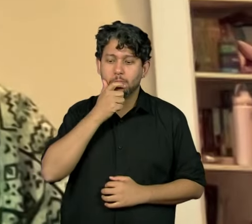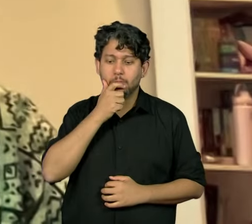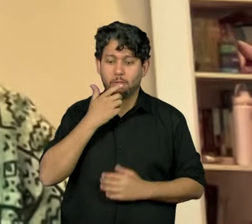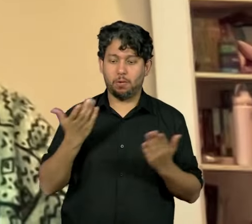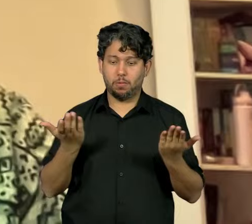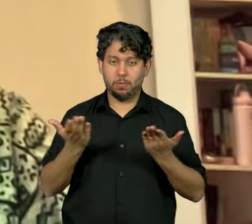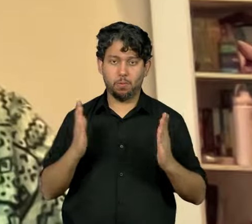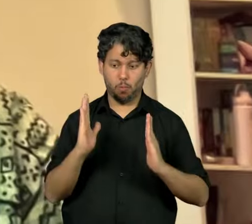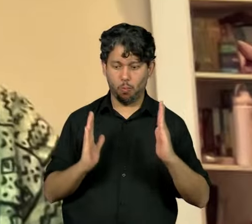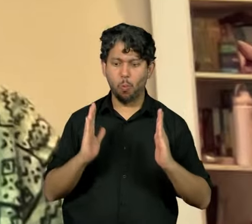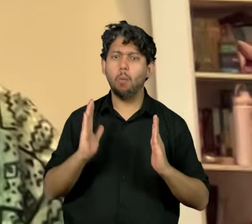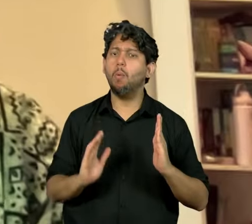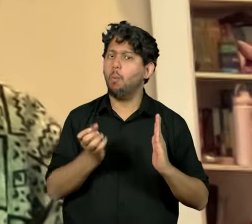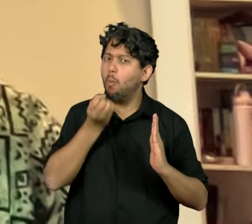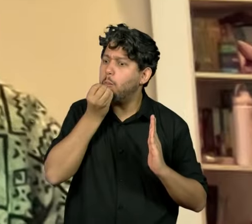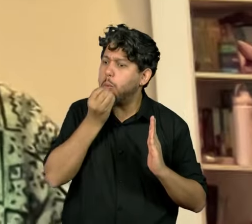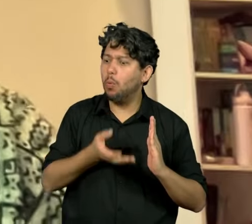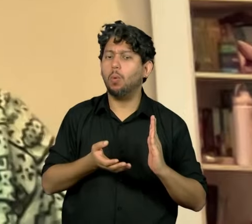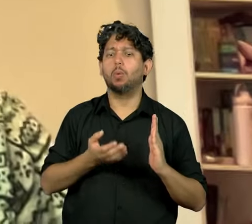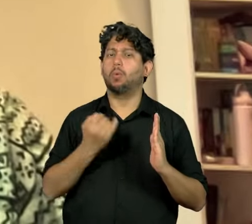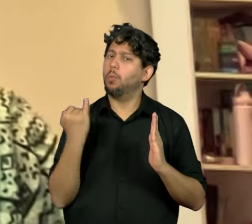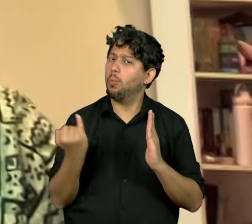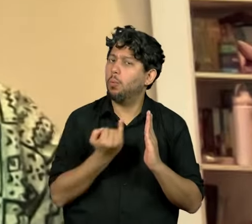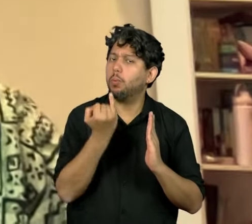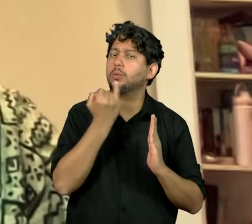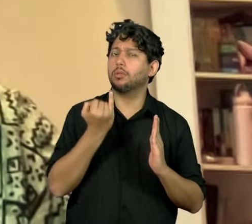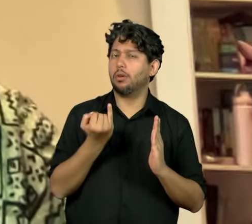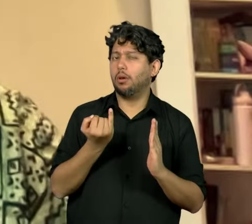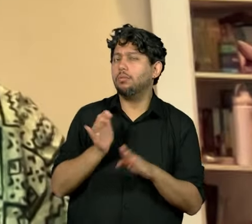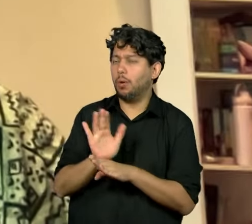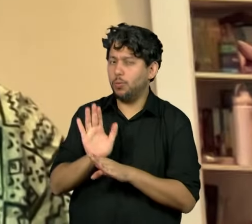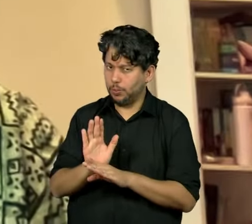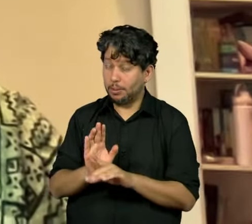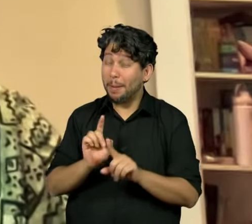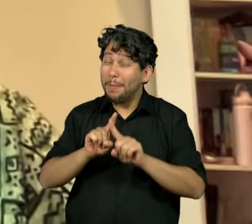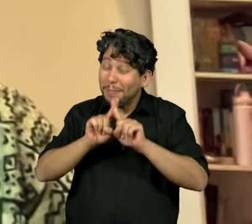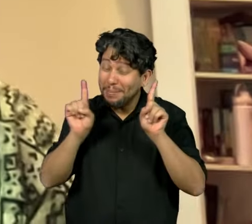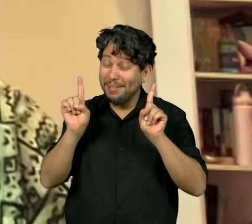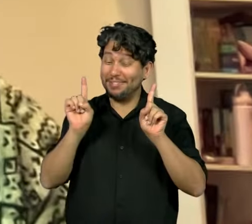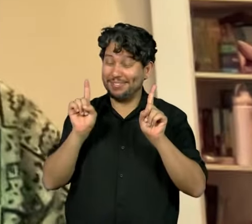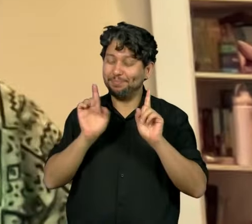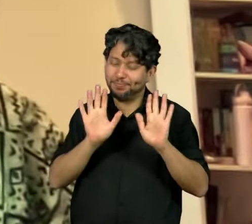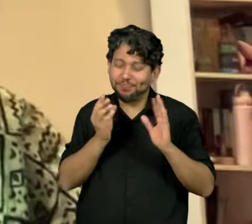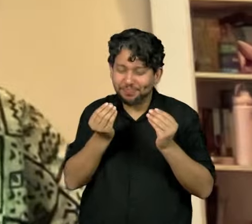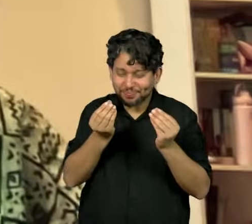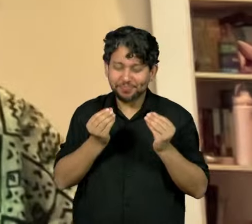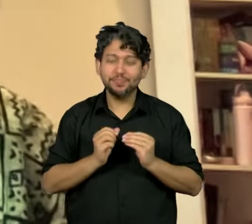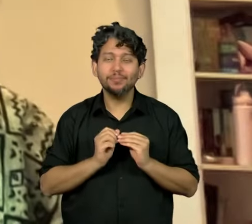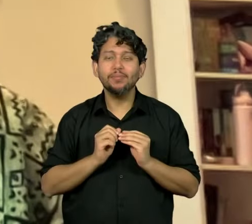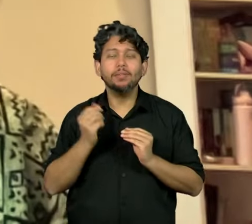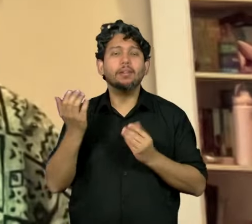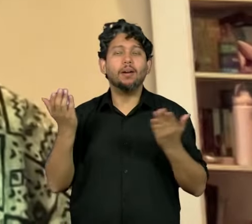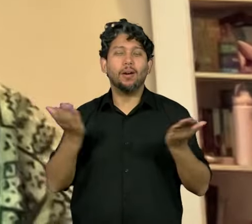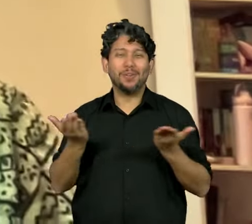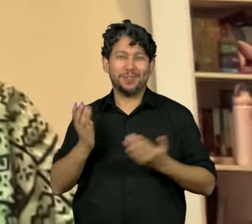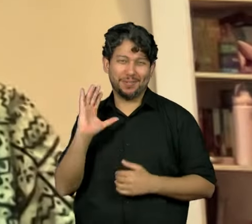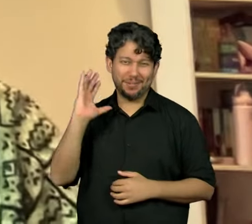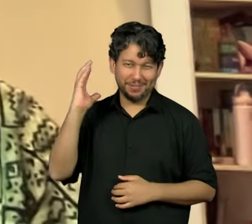favorável, né, num momento importante. Mas vamos lá. Houve agora, por